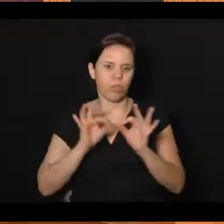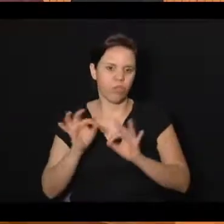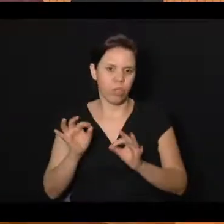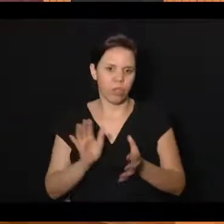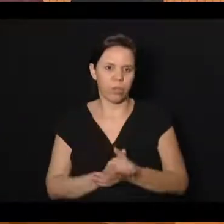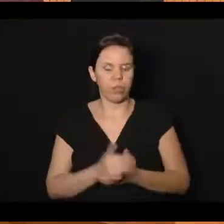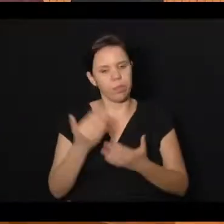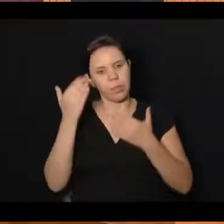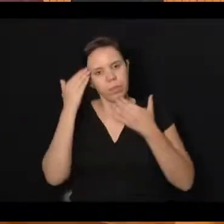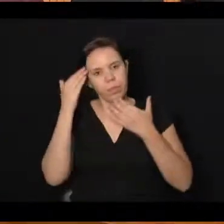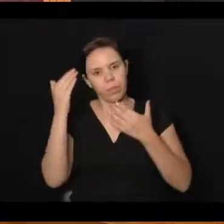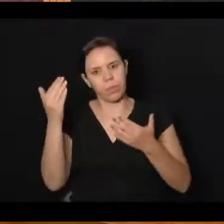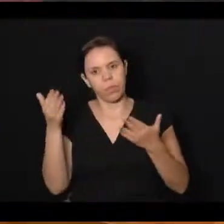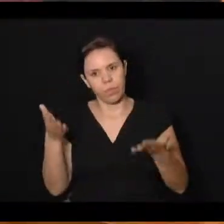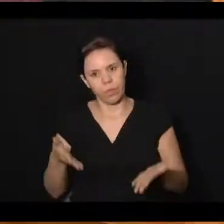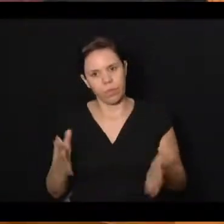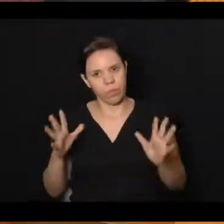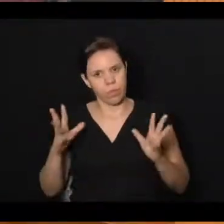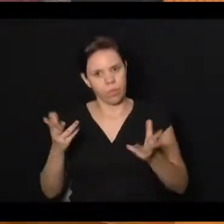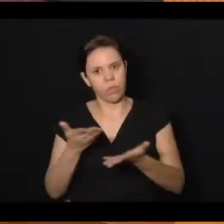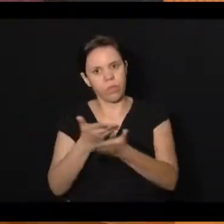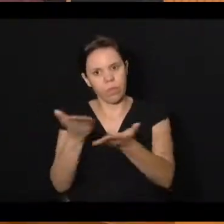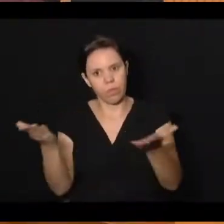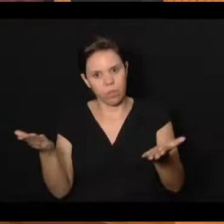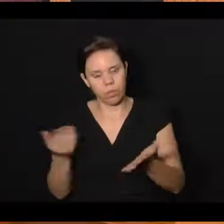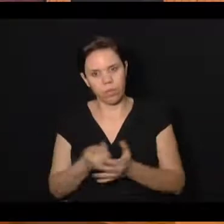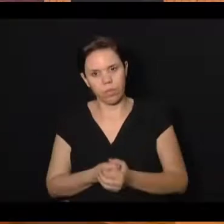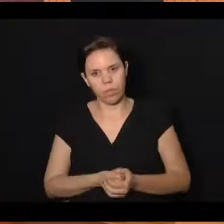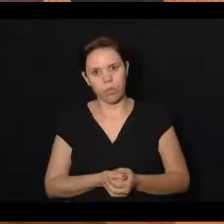agradeço aqui a todos vocês